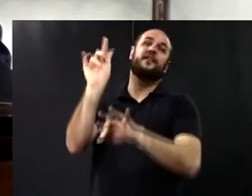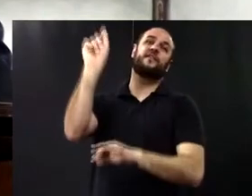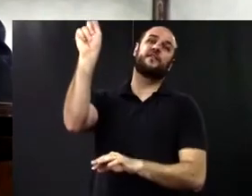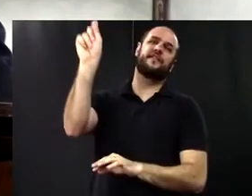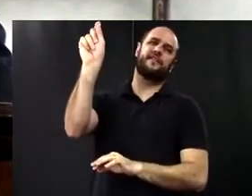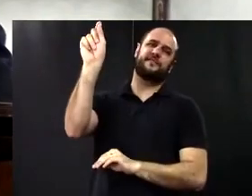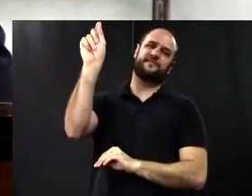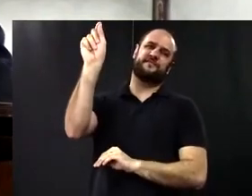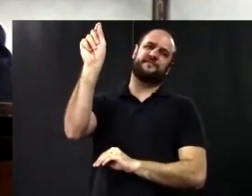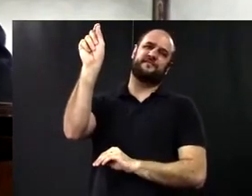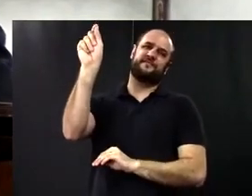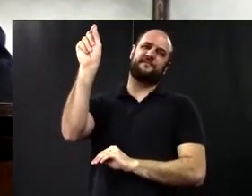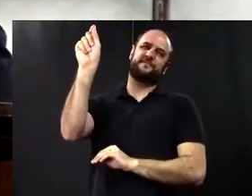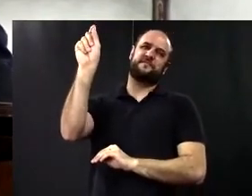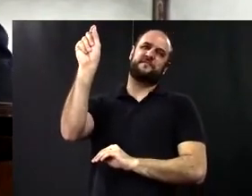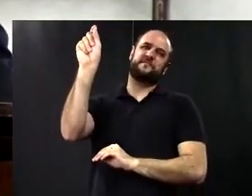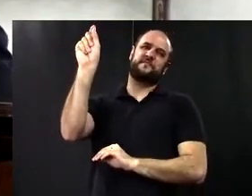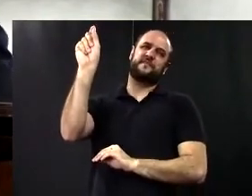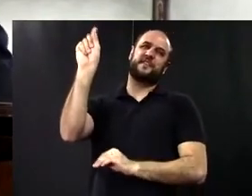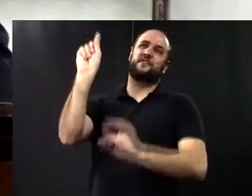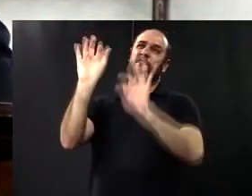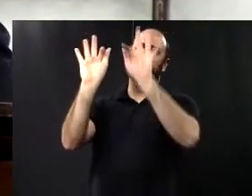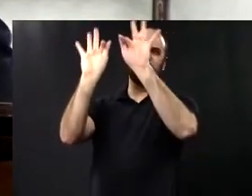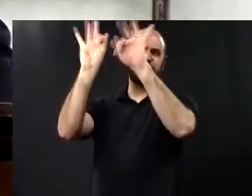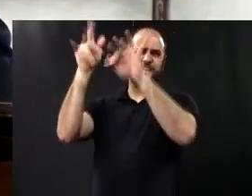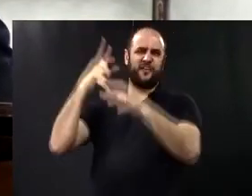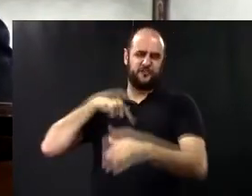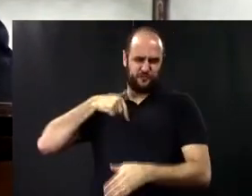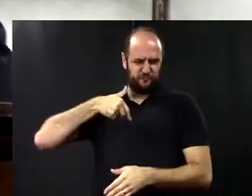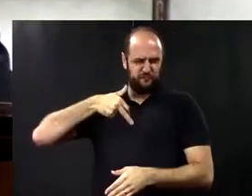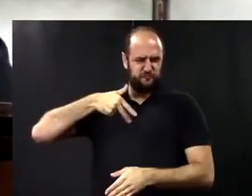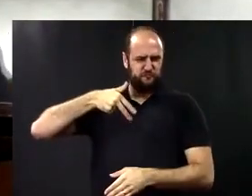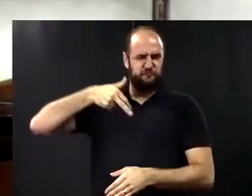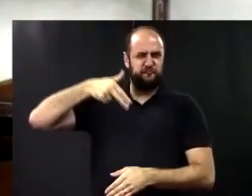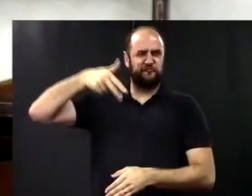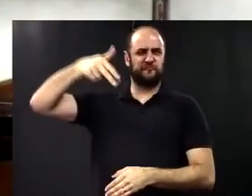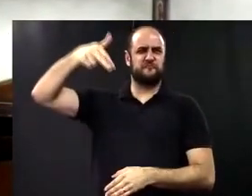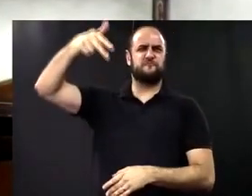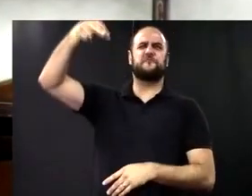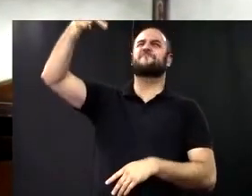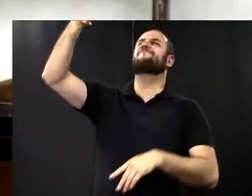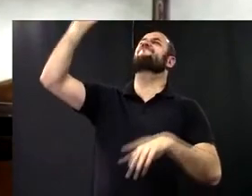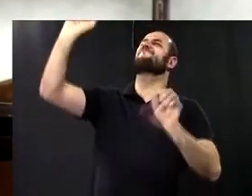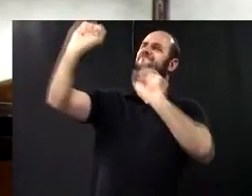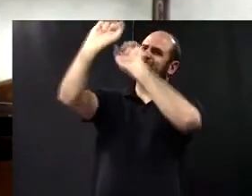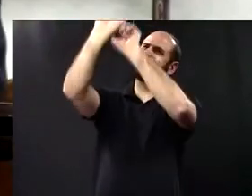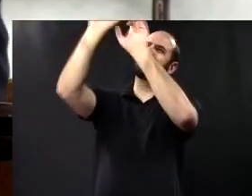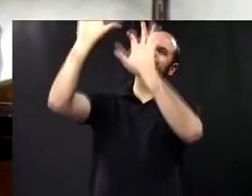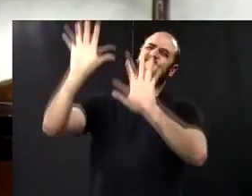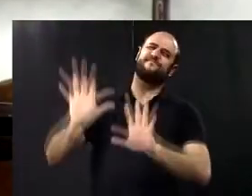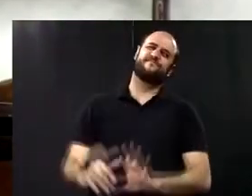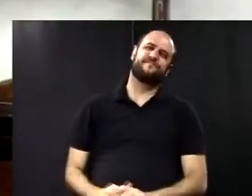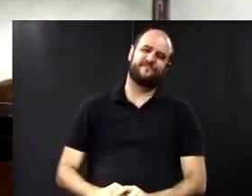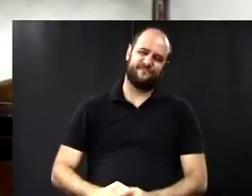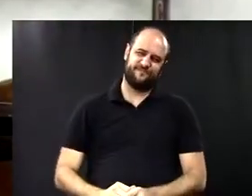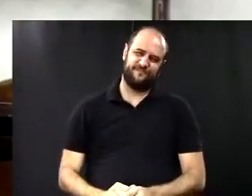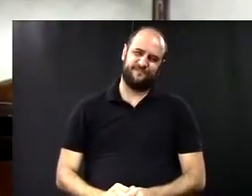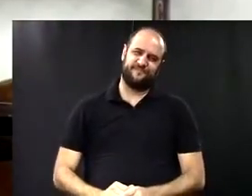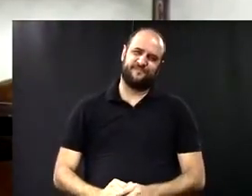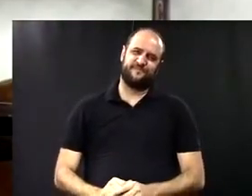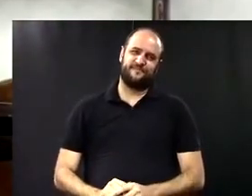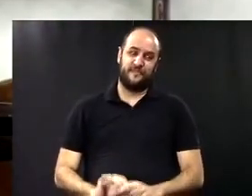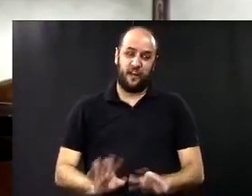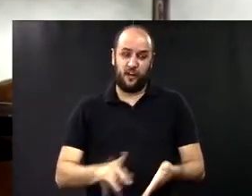e esse final que nós vamos percorrer até lá é glorioso. E agora no